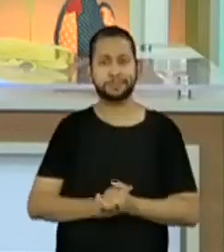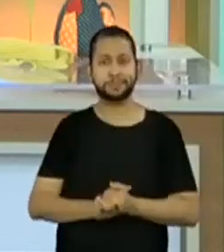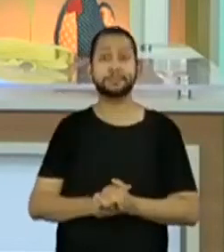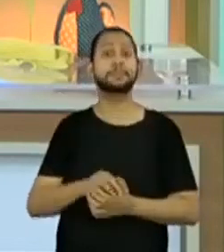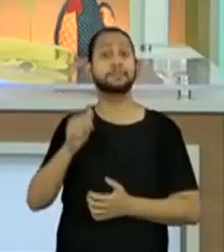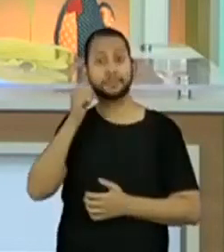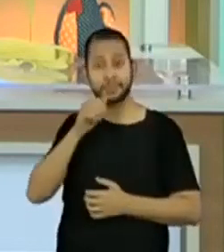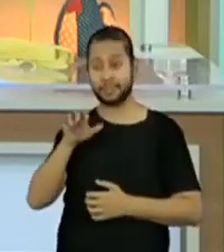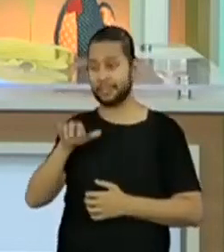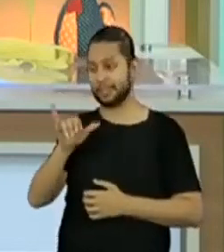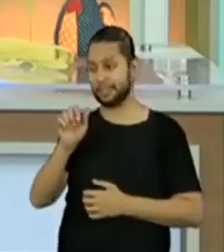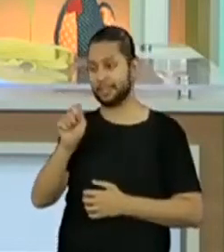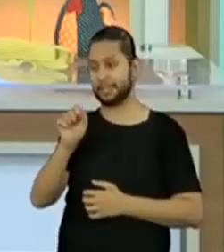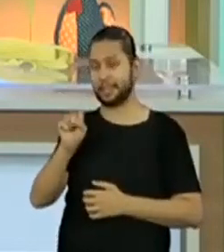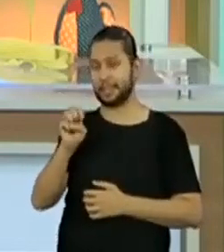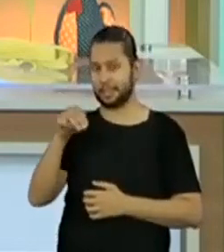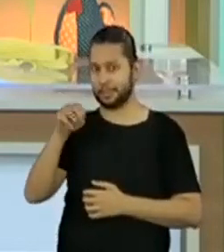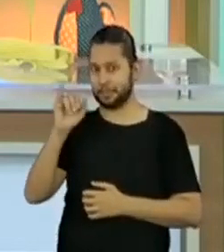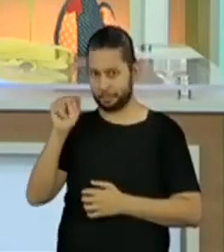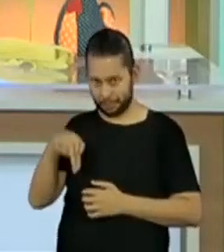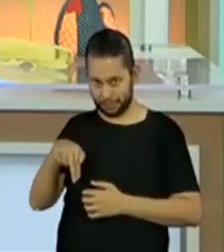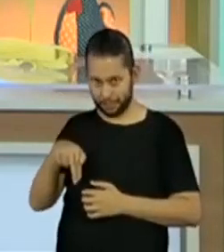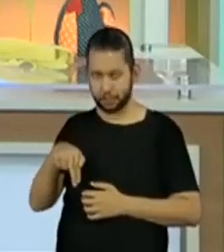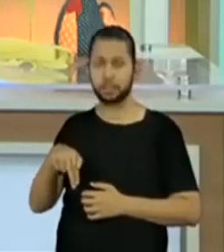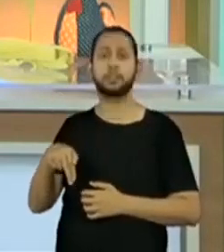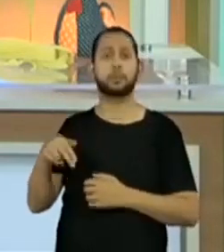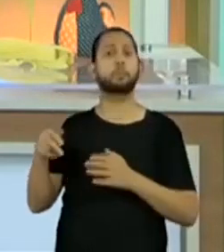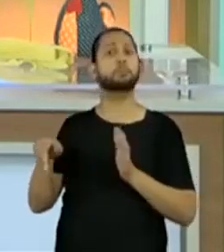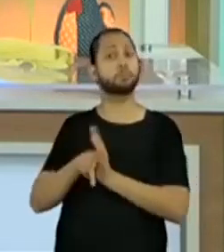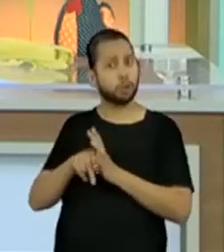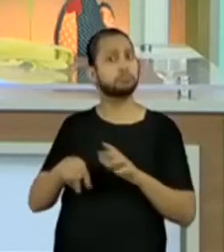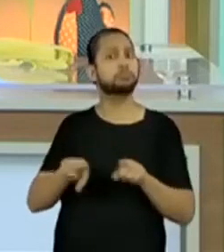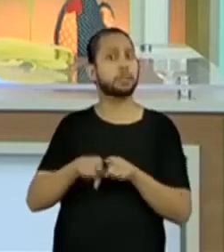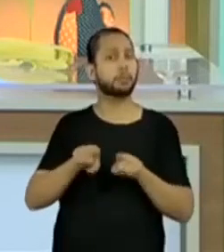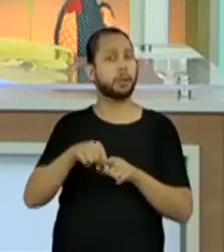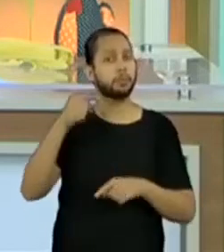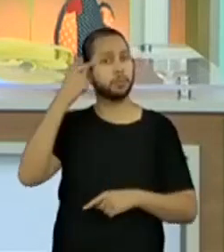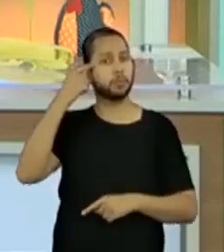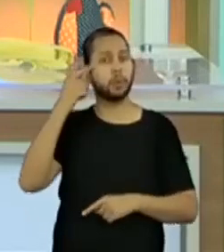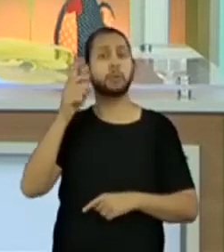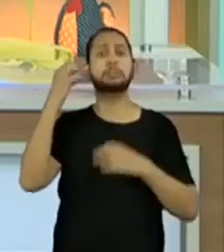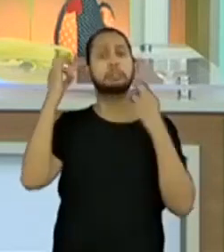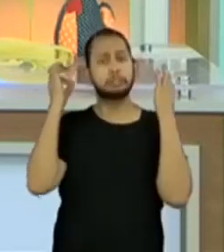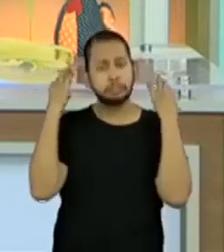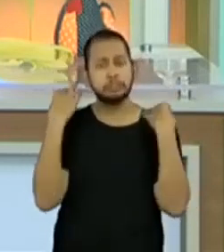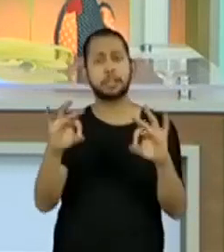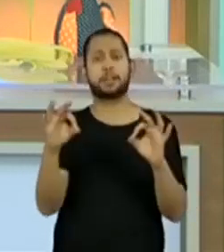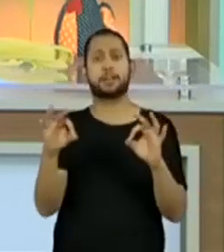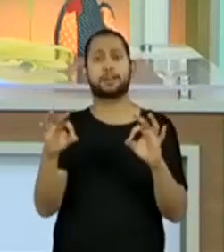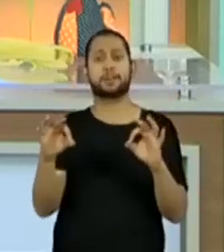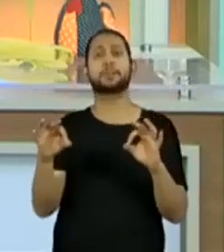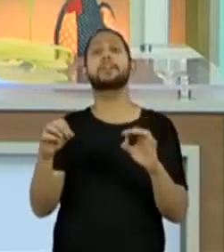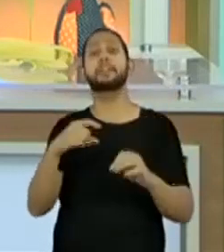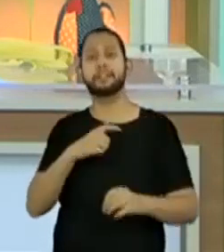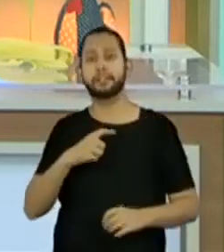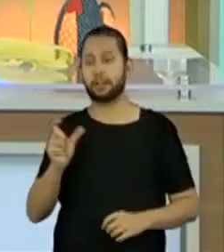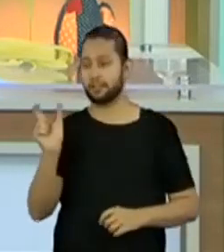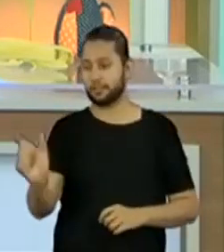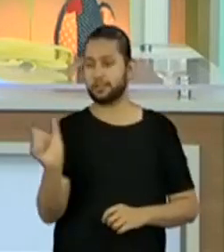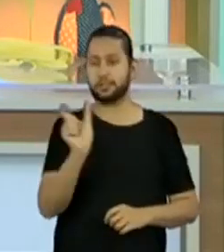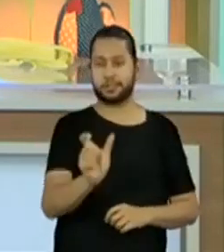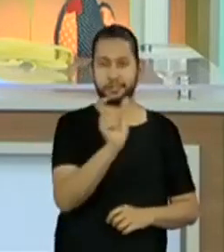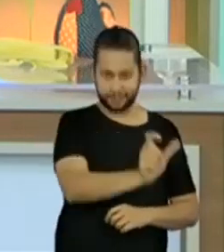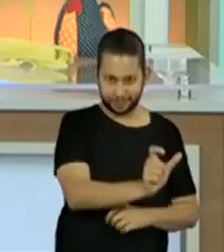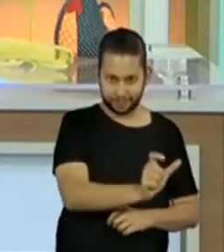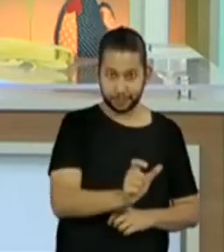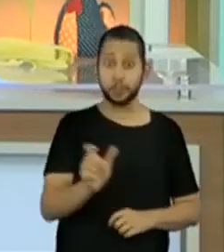A Yasmin, da Escola Estadual Arthur Guimarães, também acertou a cadeia alimentar. Ela